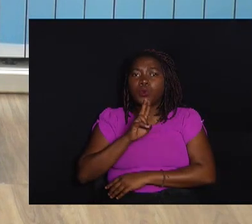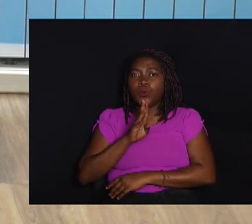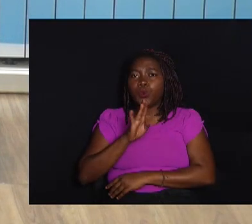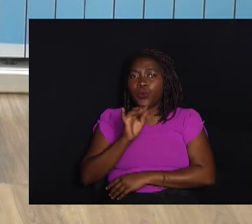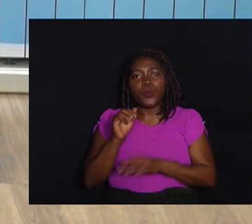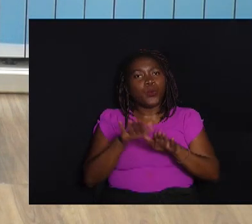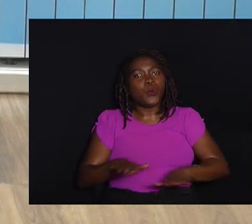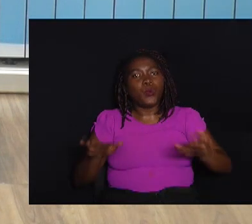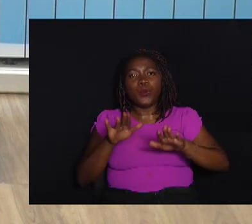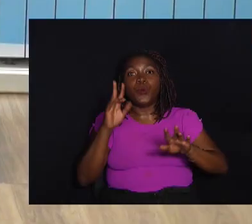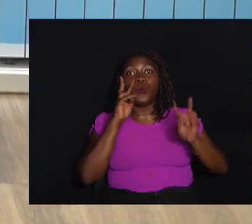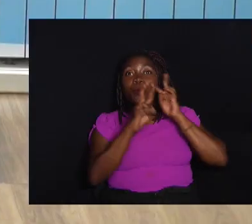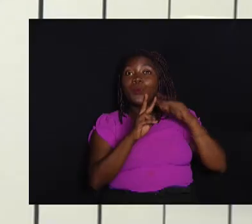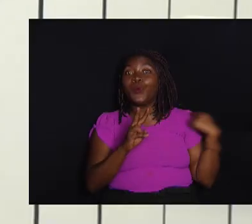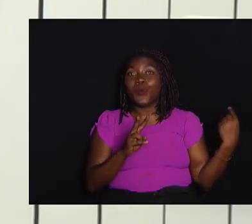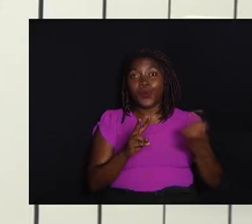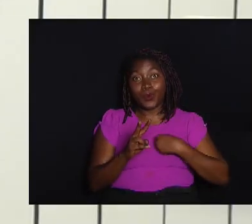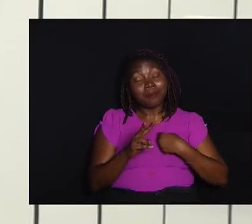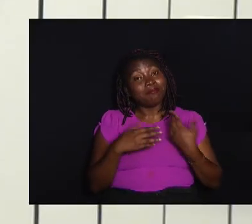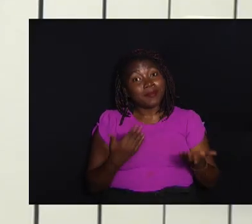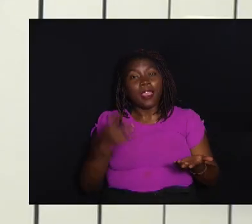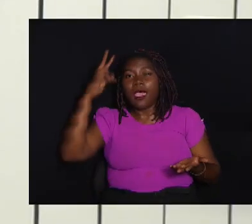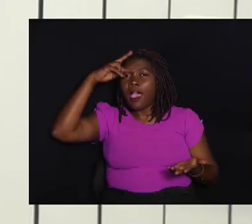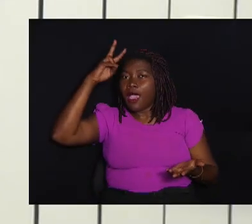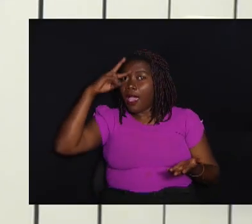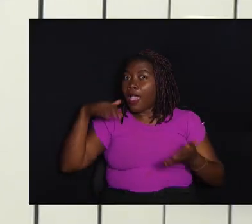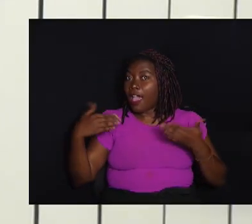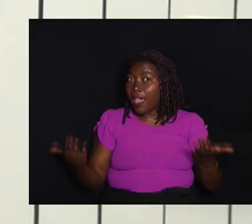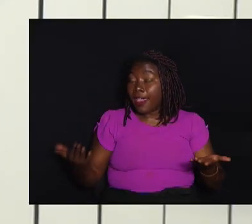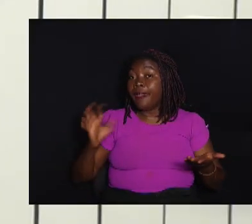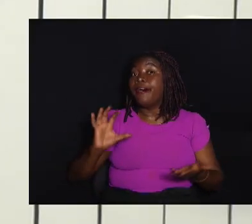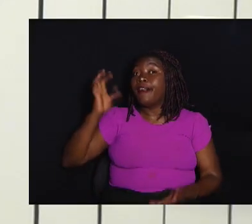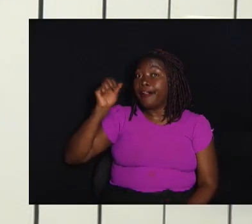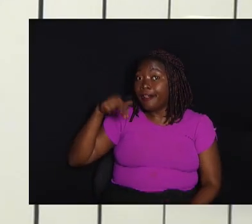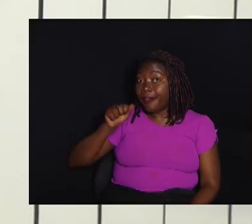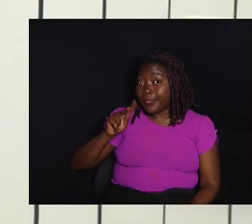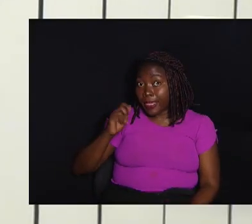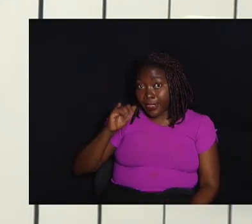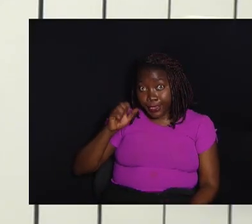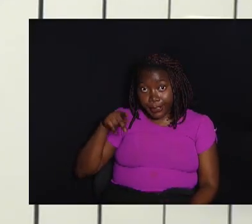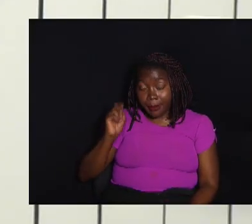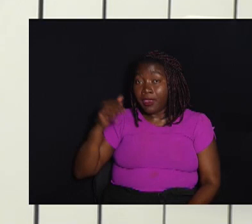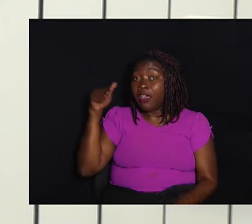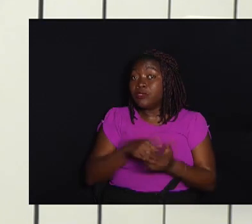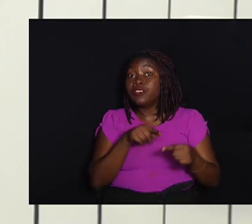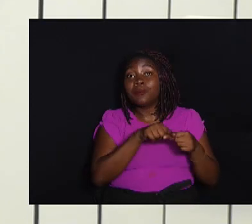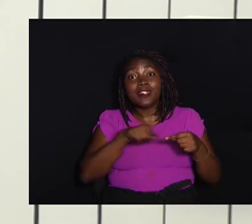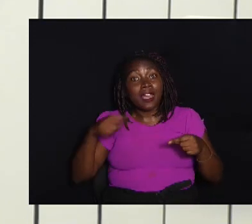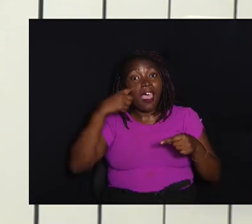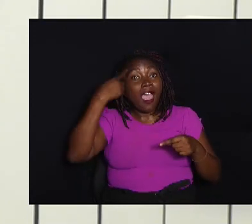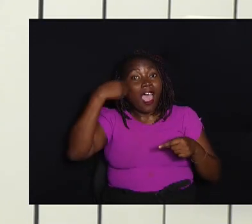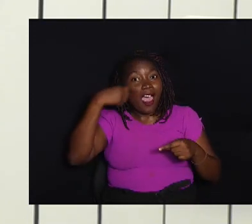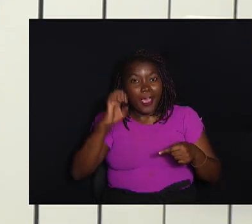nos assistem. Muito bem, gente. Vamos relembrar, então, o caso Ana Hickman. Olha só, na última semana, os advogados do